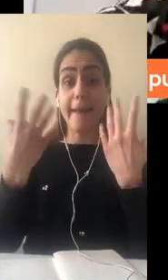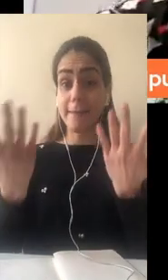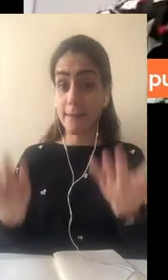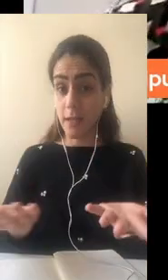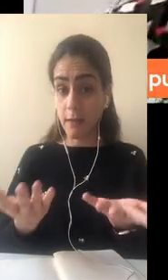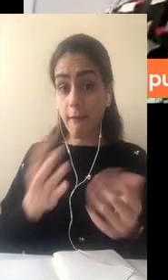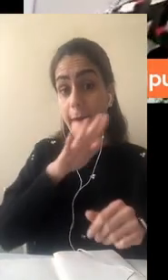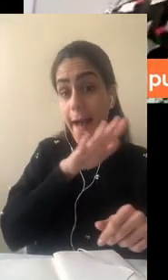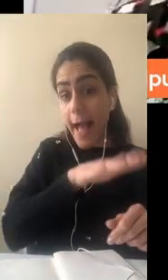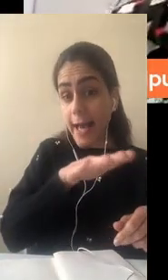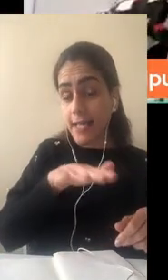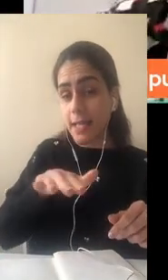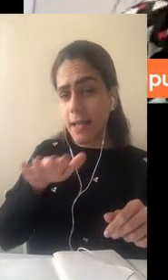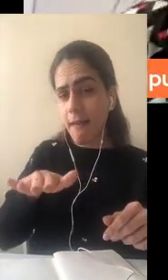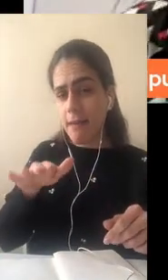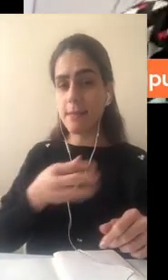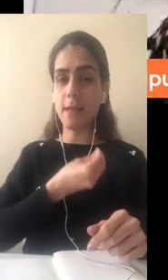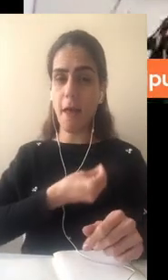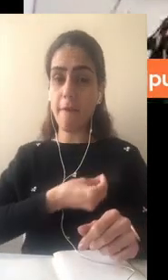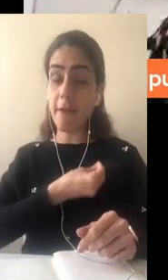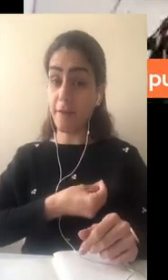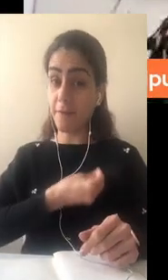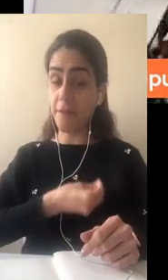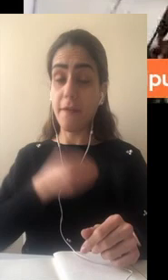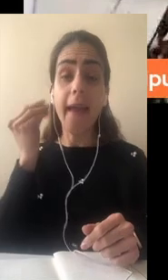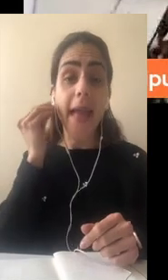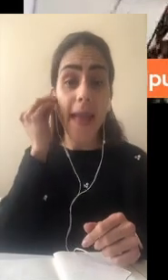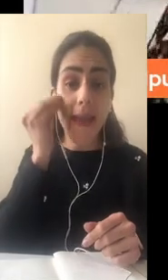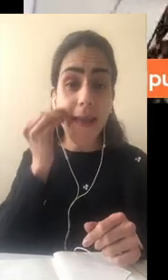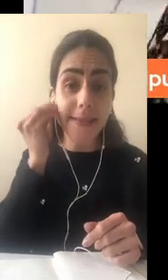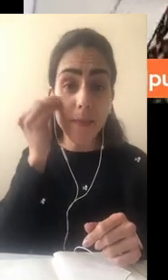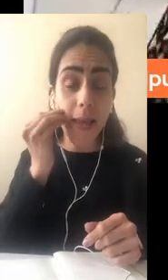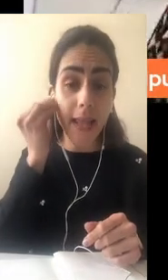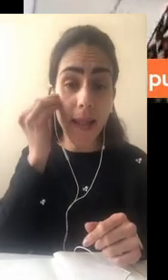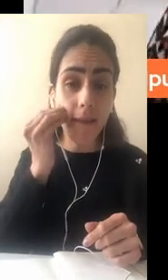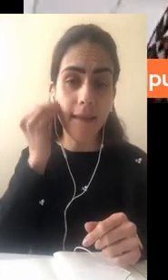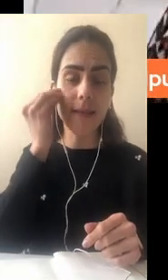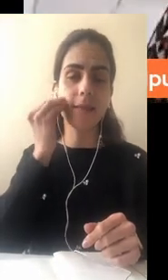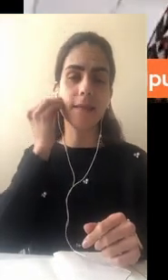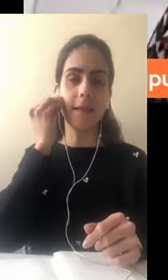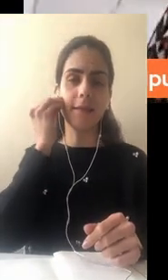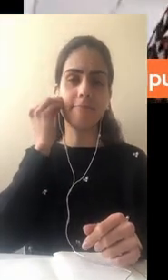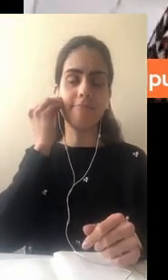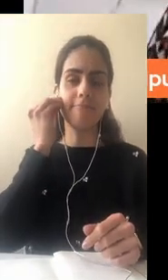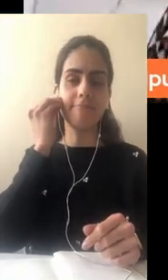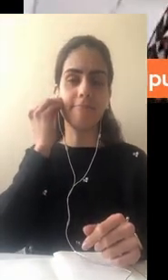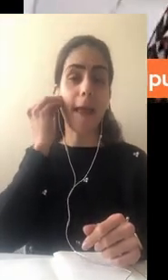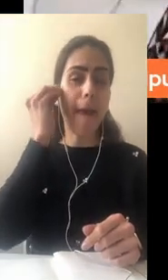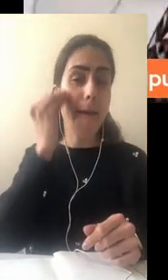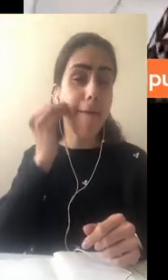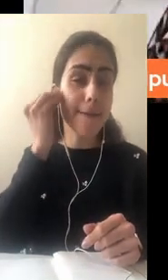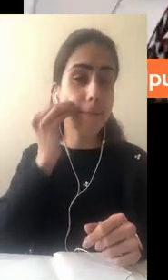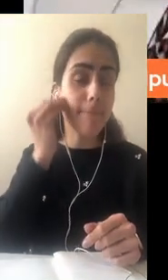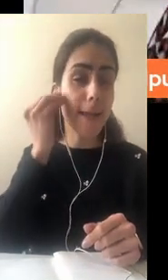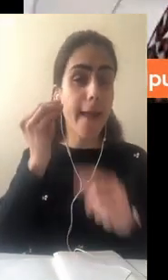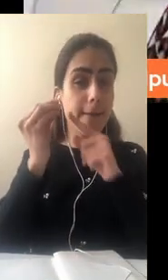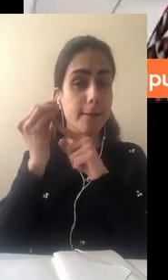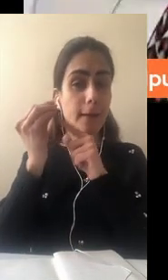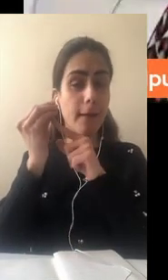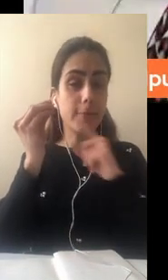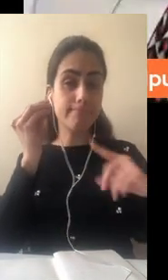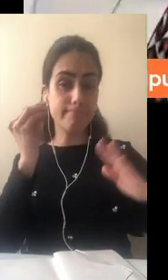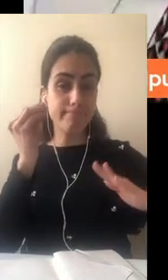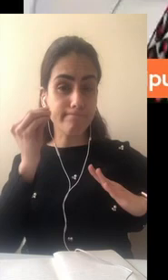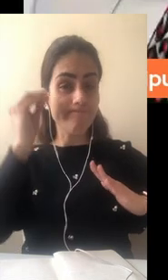vai viver experiências durante a vida dela, e nessa experiência e nessa vivência, ela